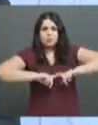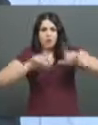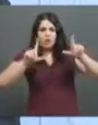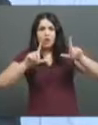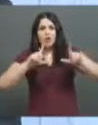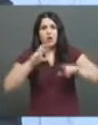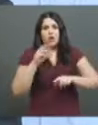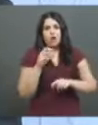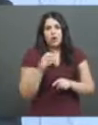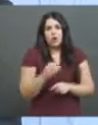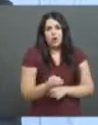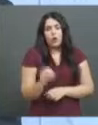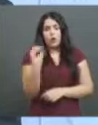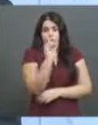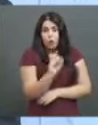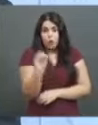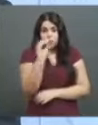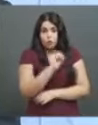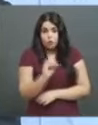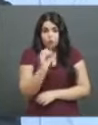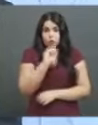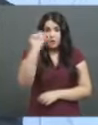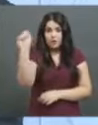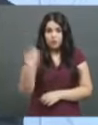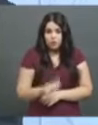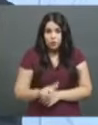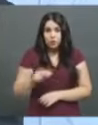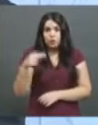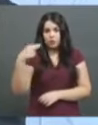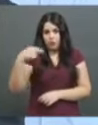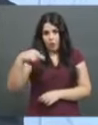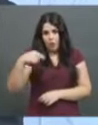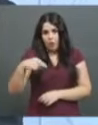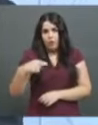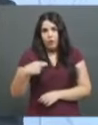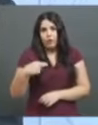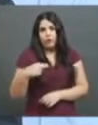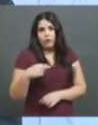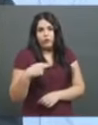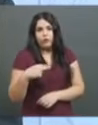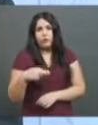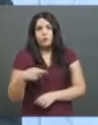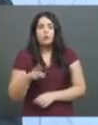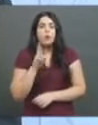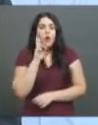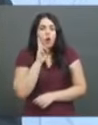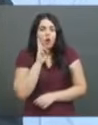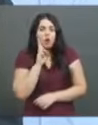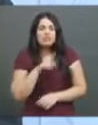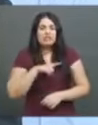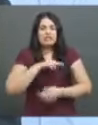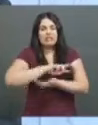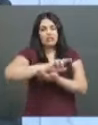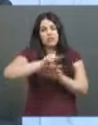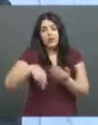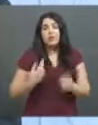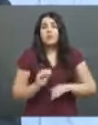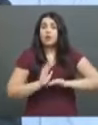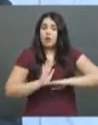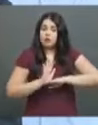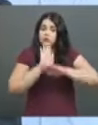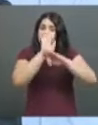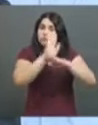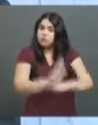azul, novembro rosa, da ginecologia, né? Essas campanhas ajudam muito,